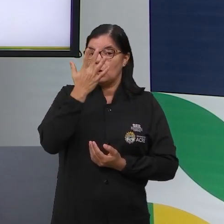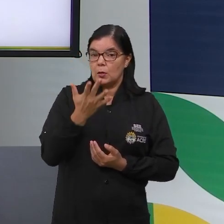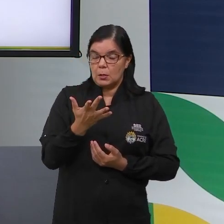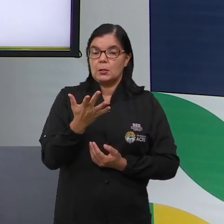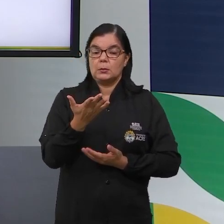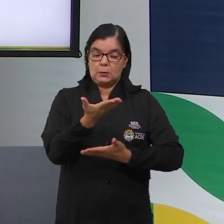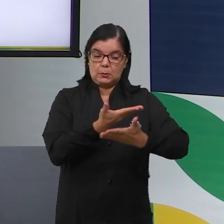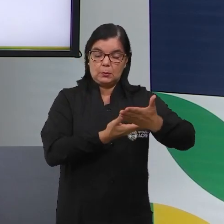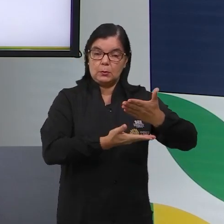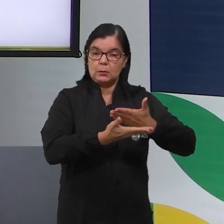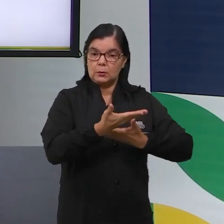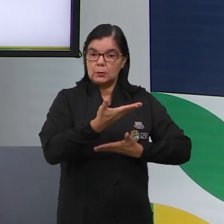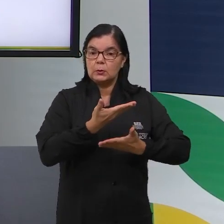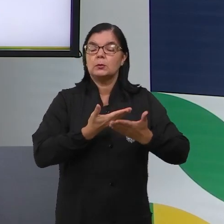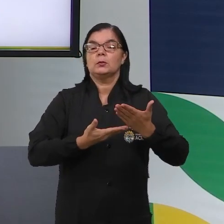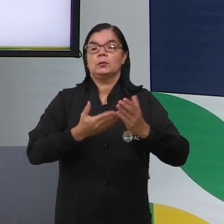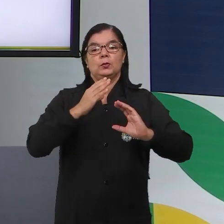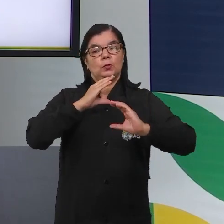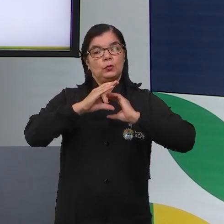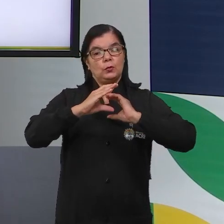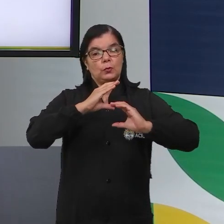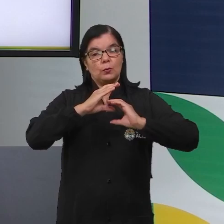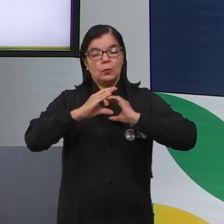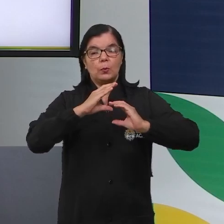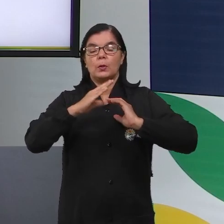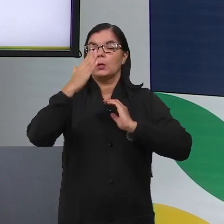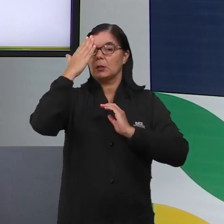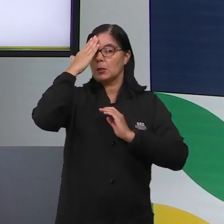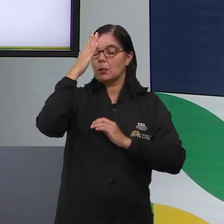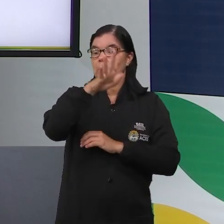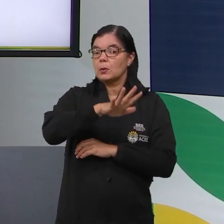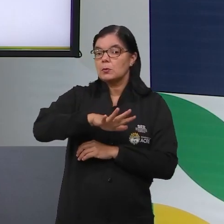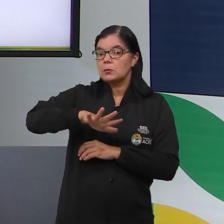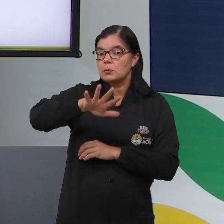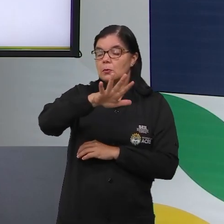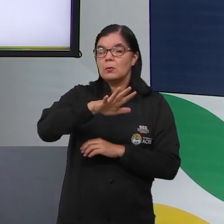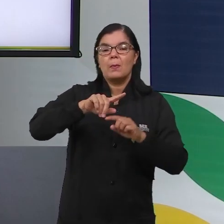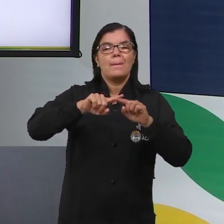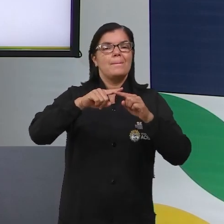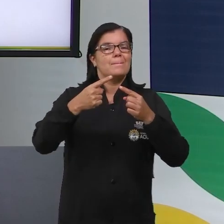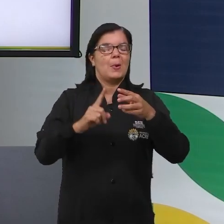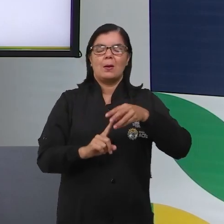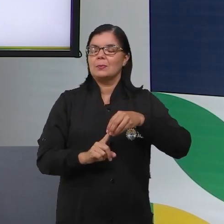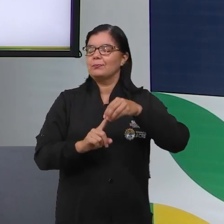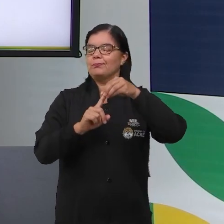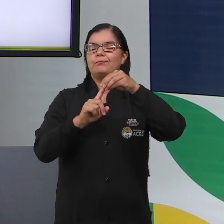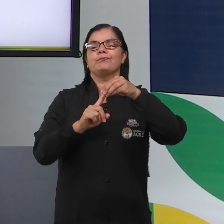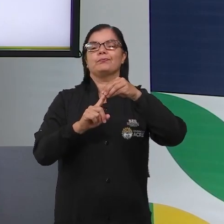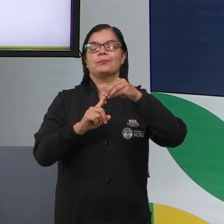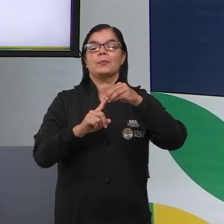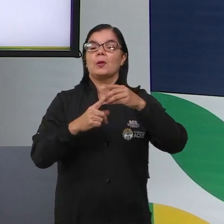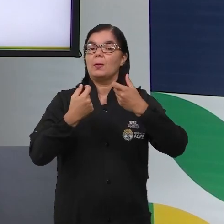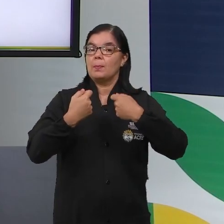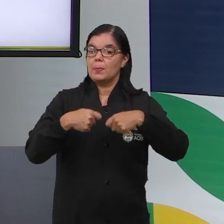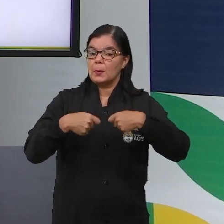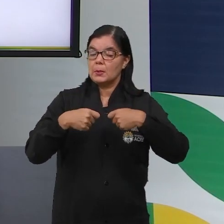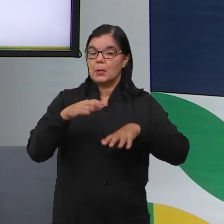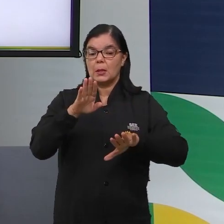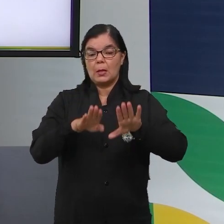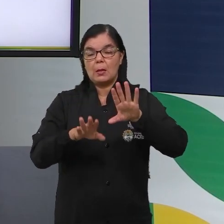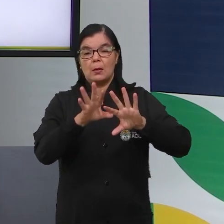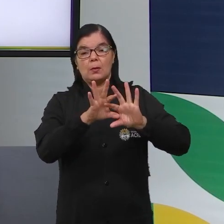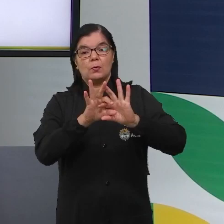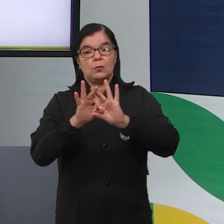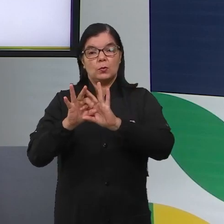de interação e troca e comunicação de entendimento geral, mas não é o único. E a depender do contexto